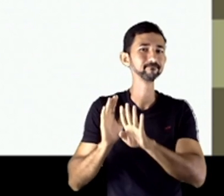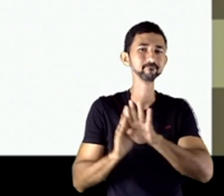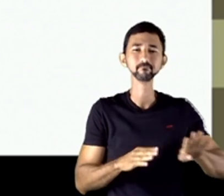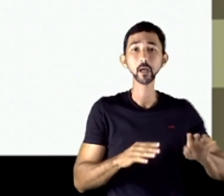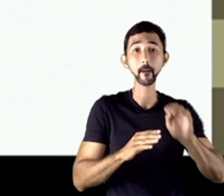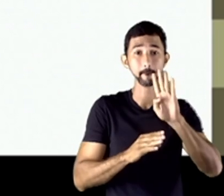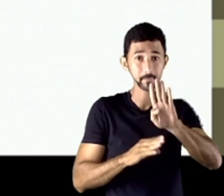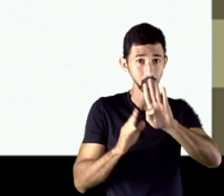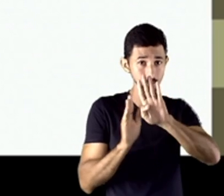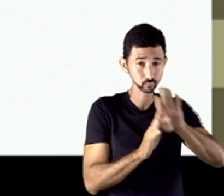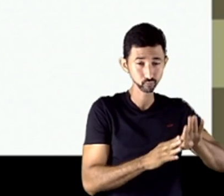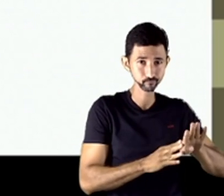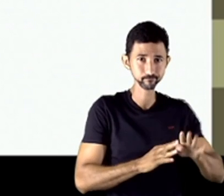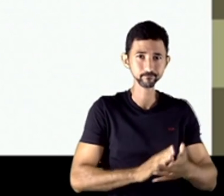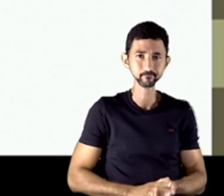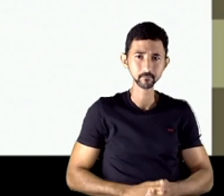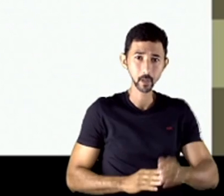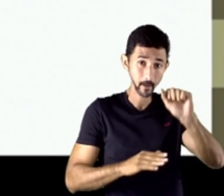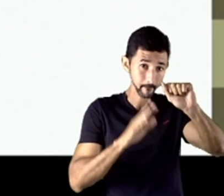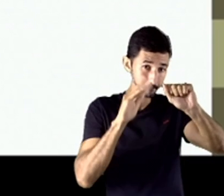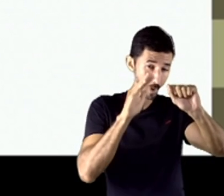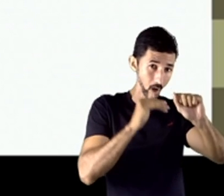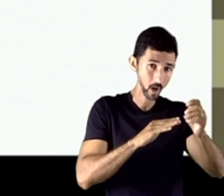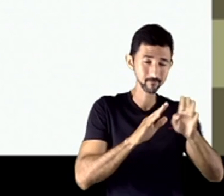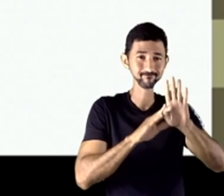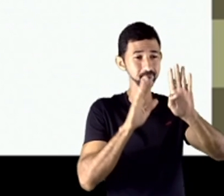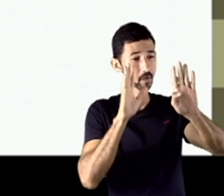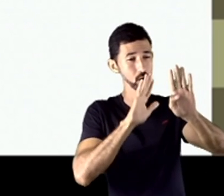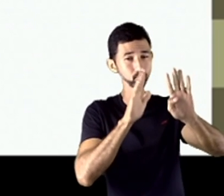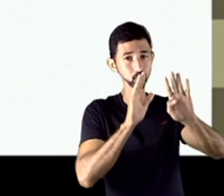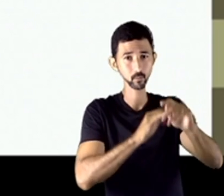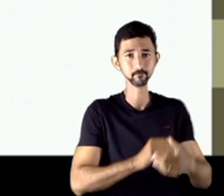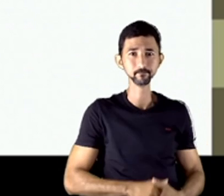também. Tchau para A, tchau para B.